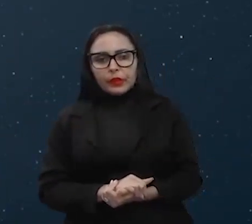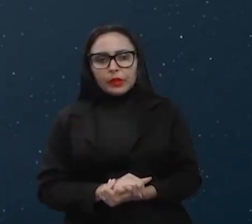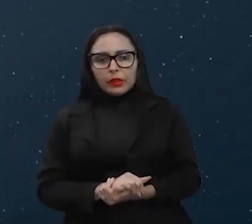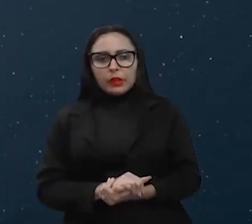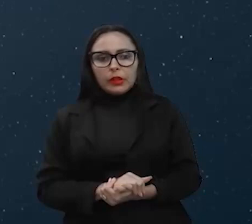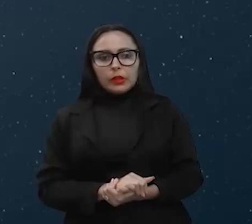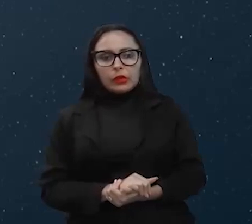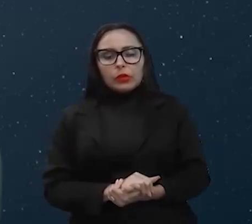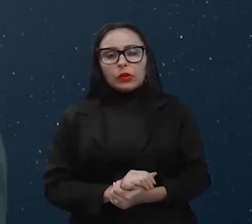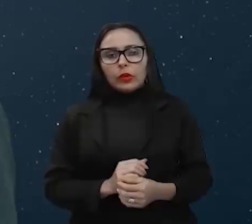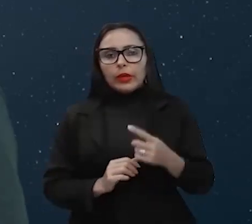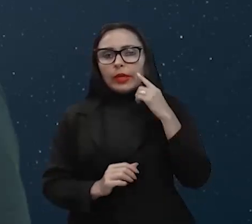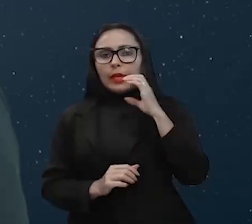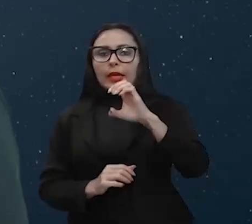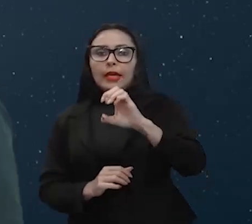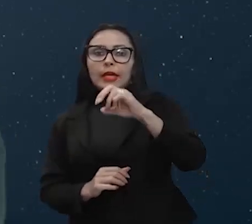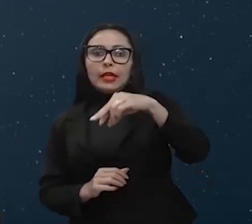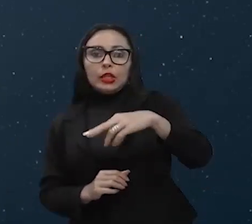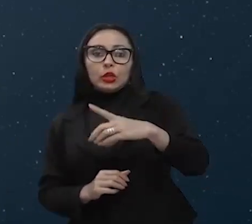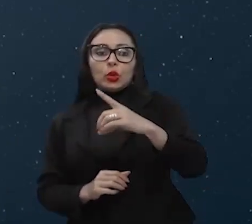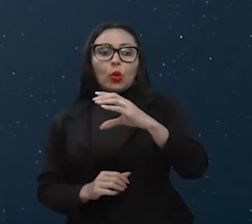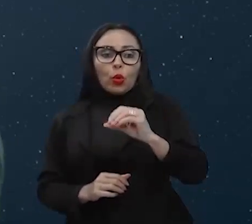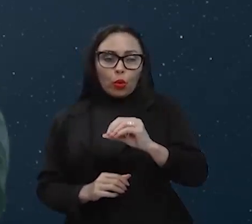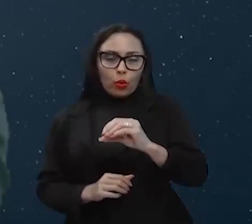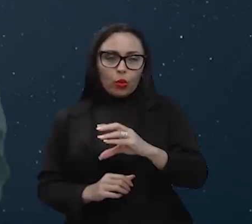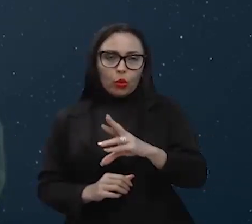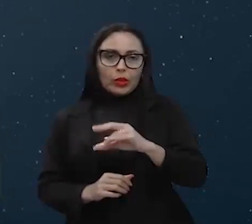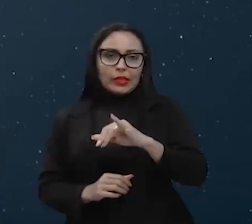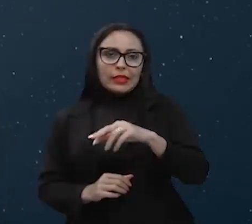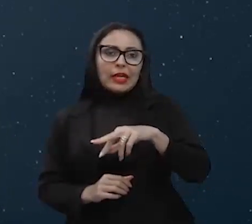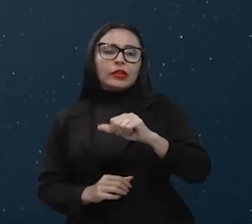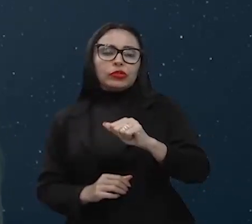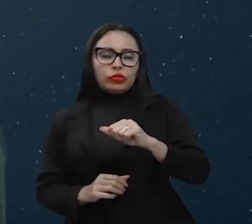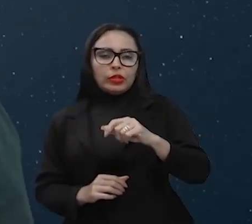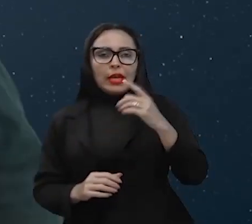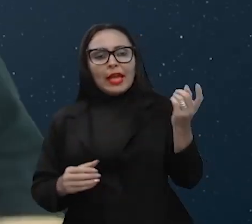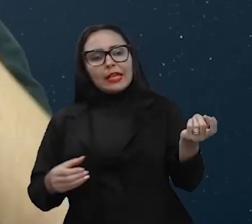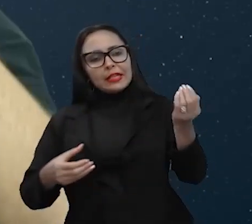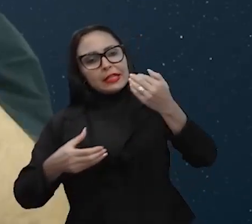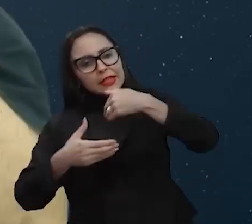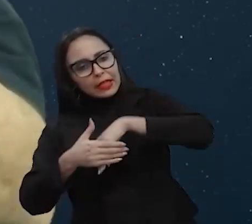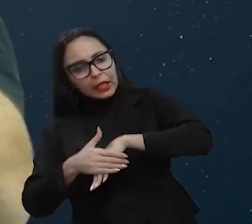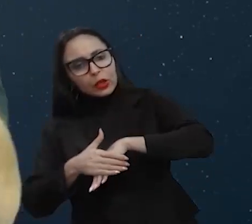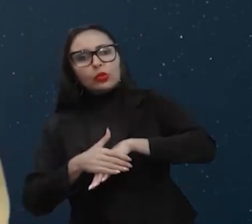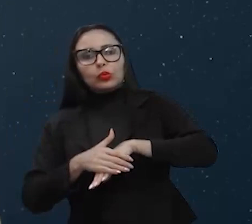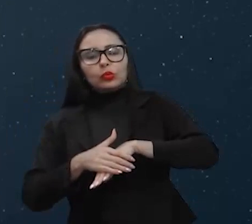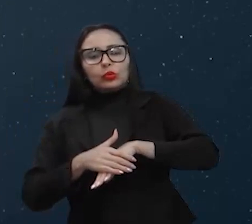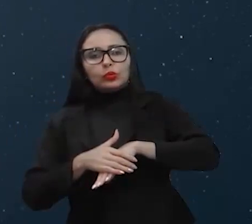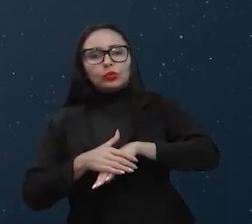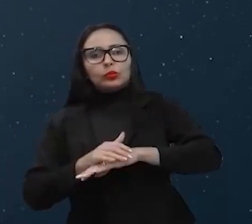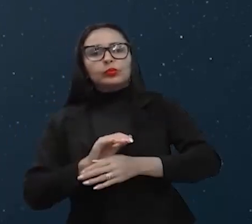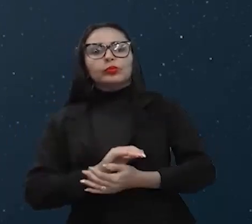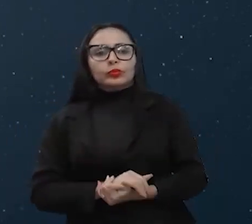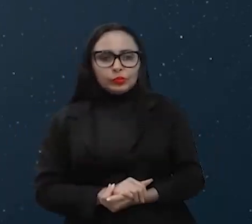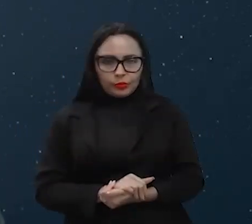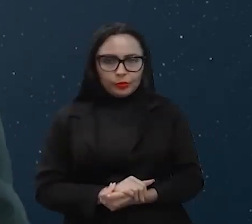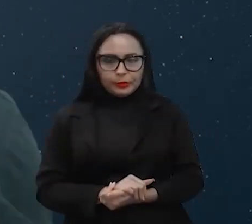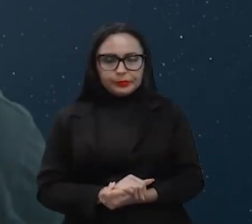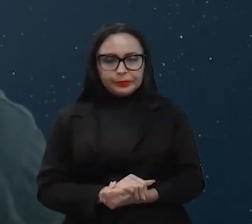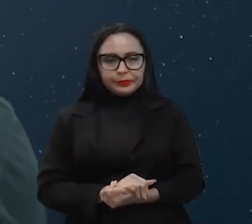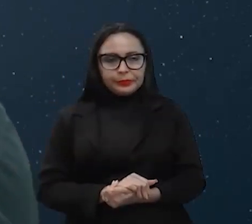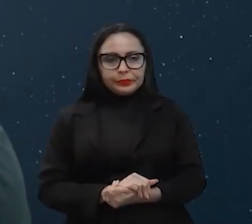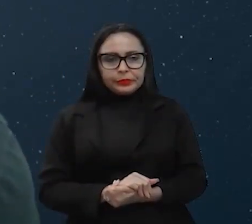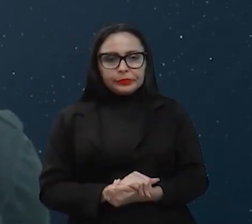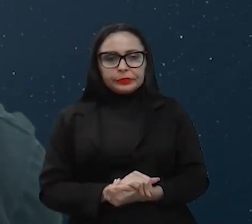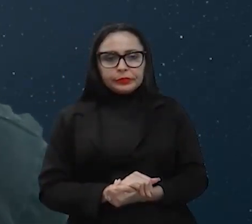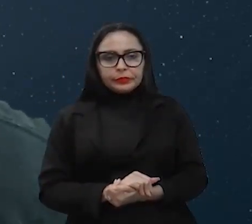endócrinas, veja, se exo é fora, endo é entrando. Endo é para dentro. A